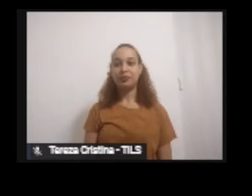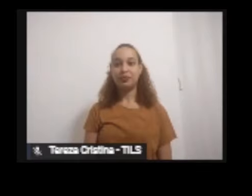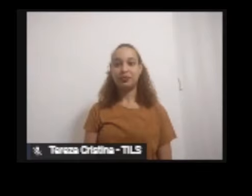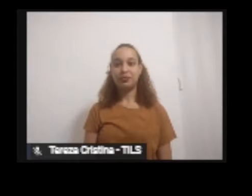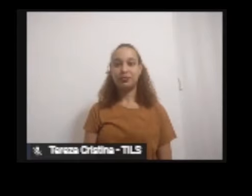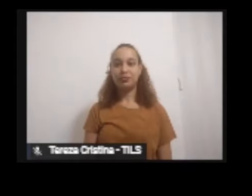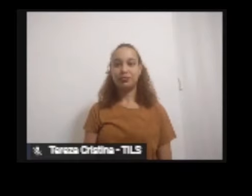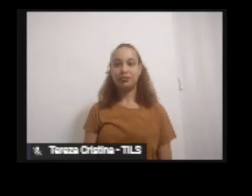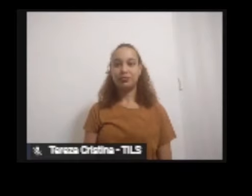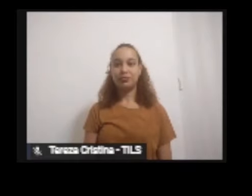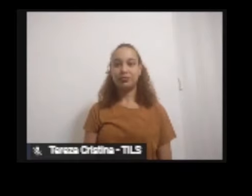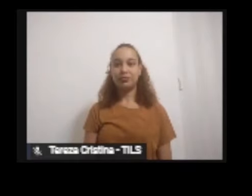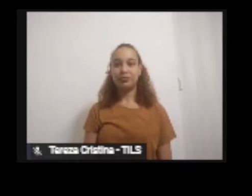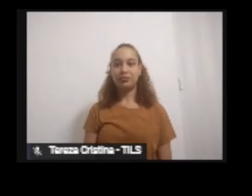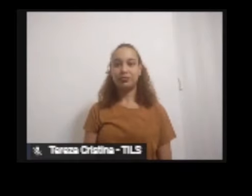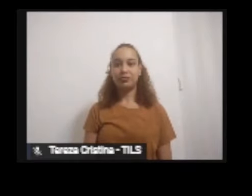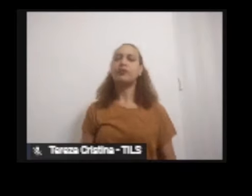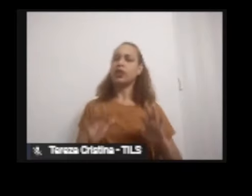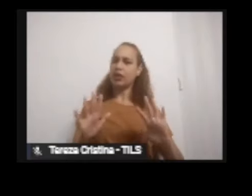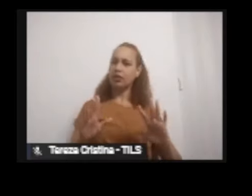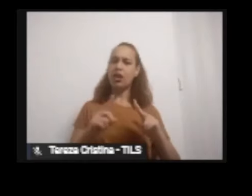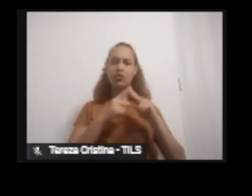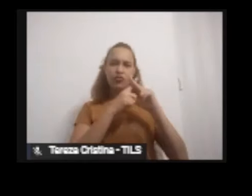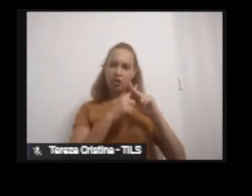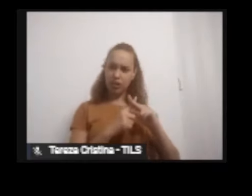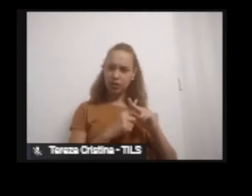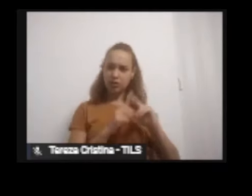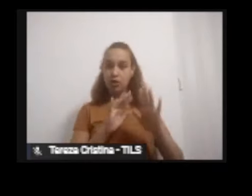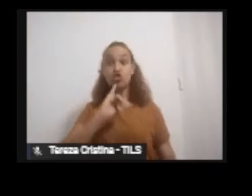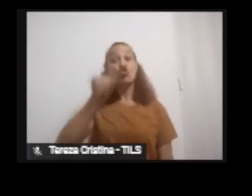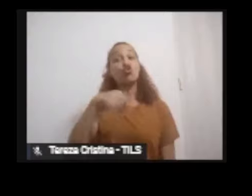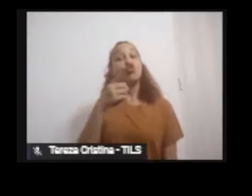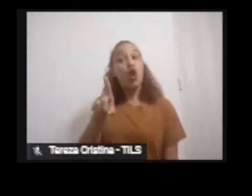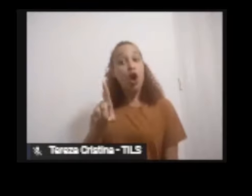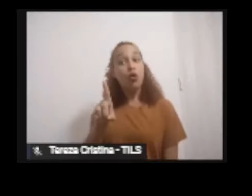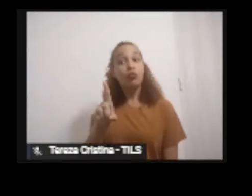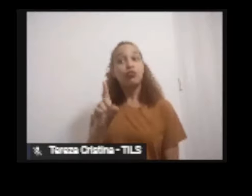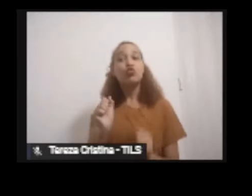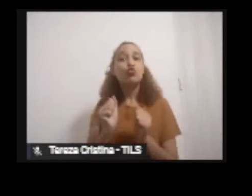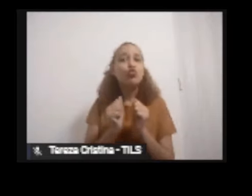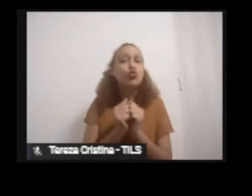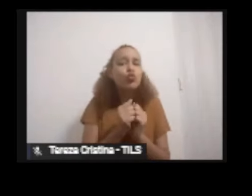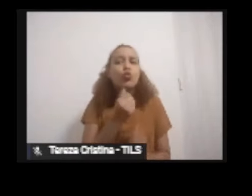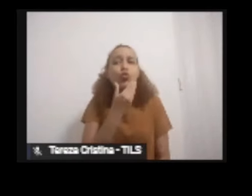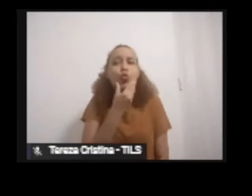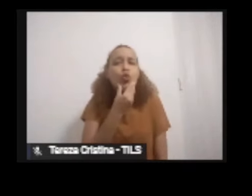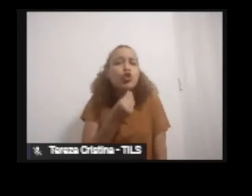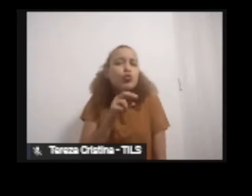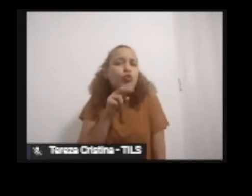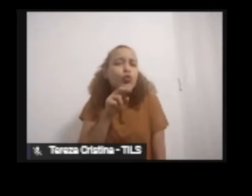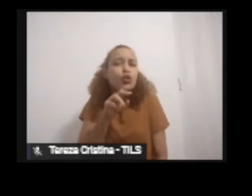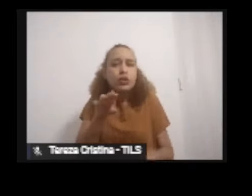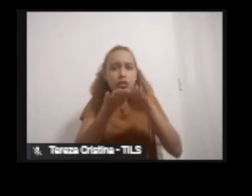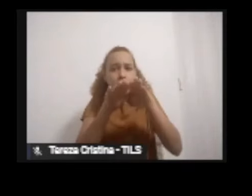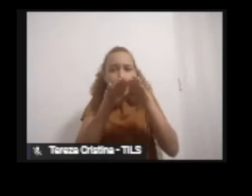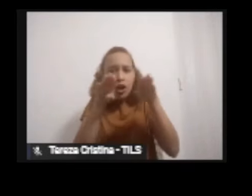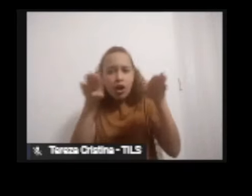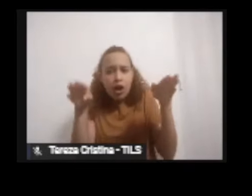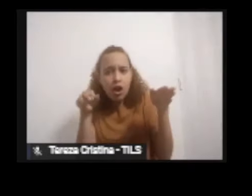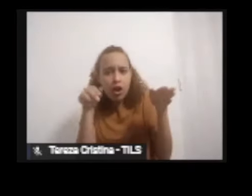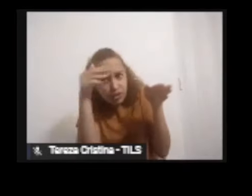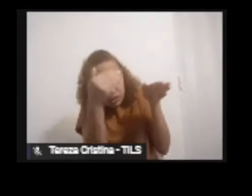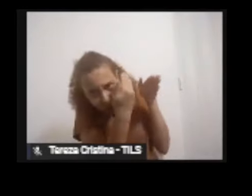cabeça. Vou fazer só uma correção. É o João e o irmãozinho que estão embaixo da mesa, que estão